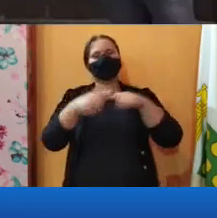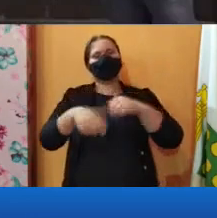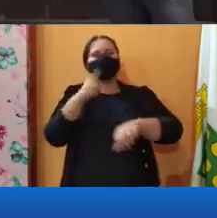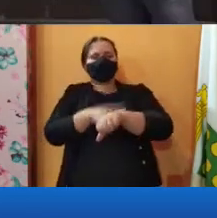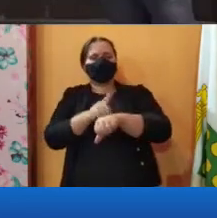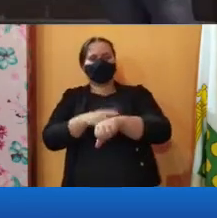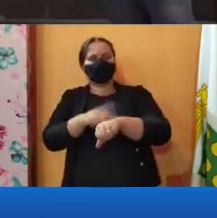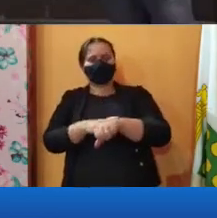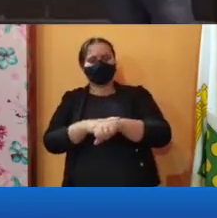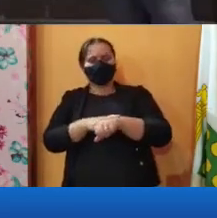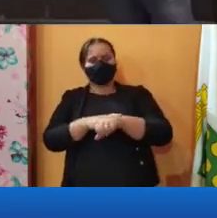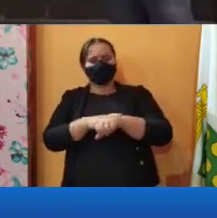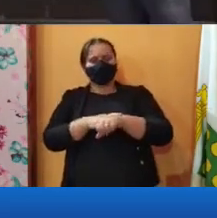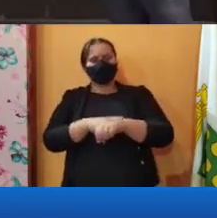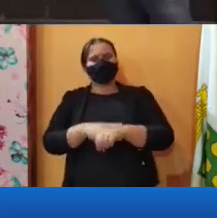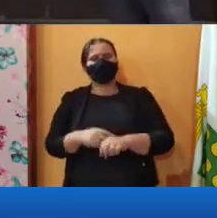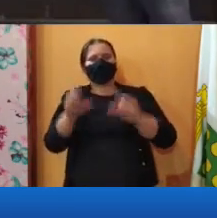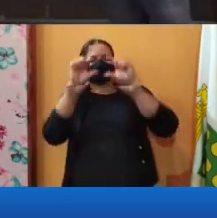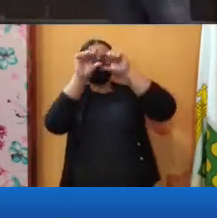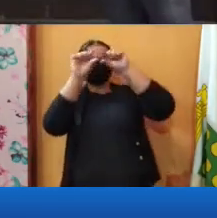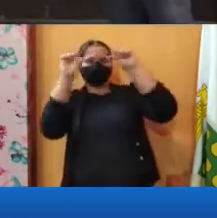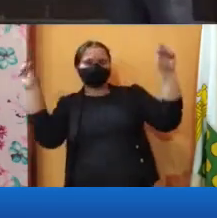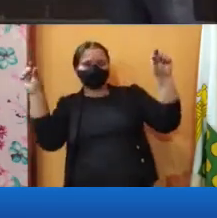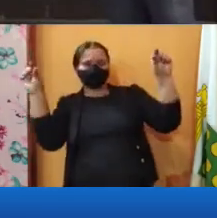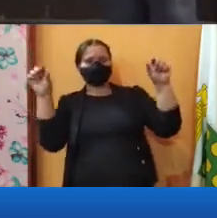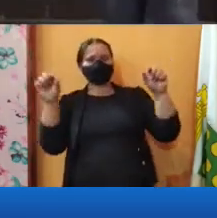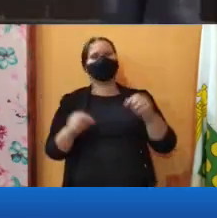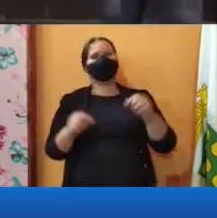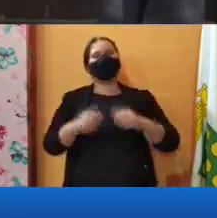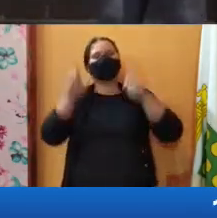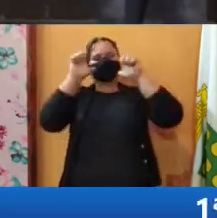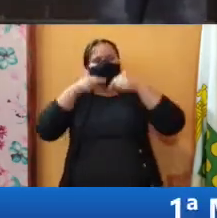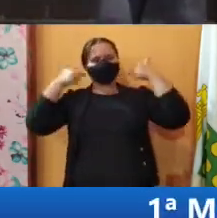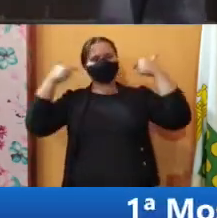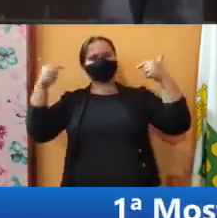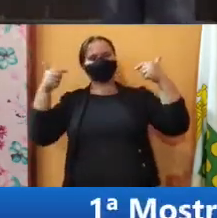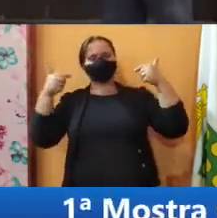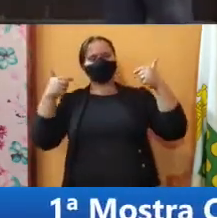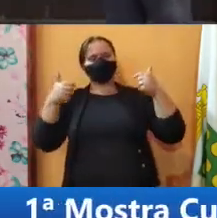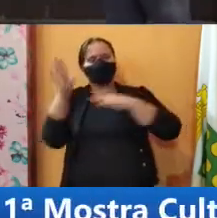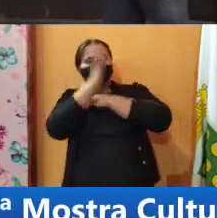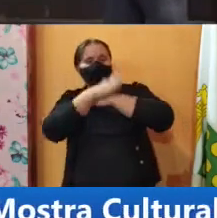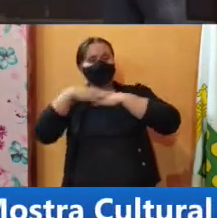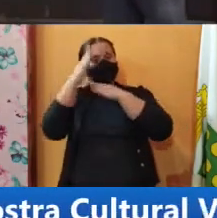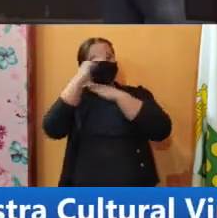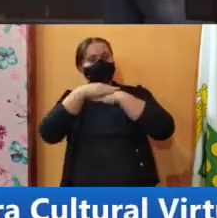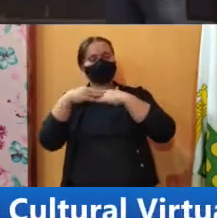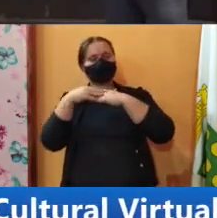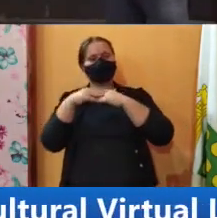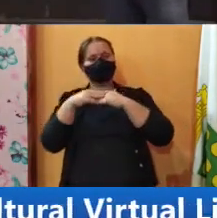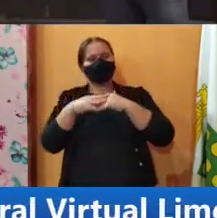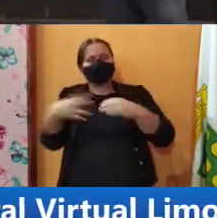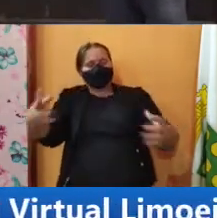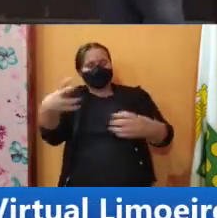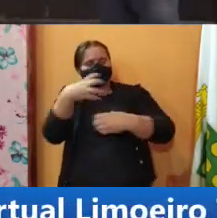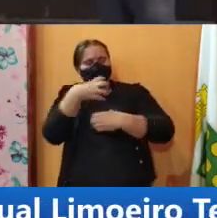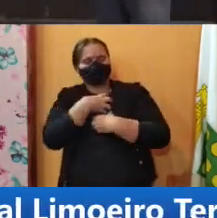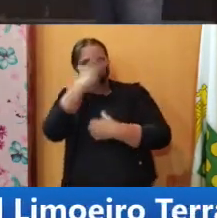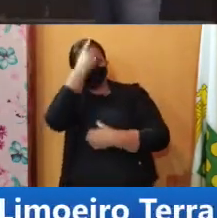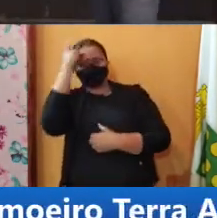momento, para que aquele verso, aquele riso, aquele gesto agite a alma do